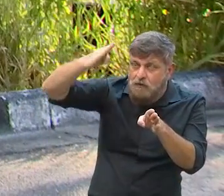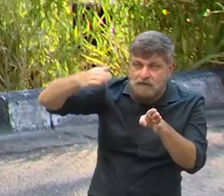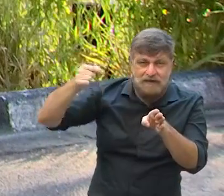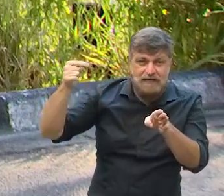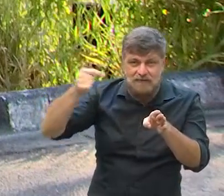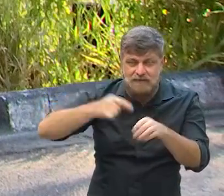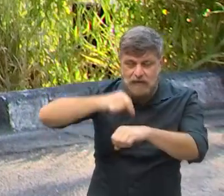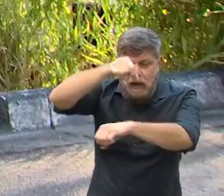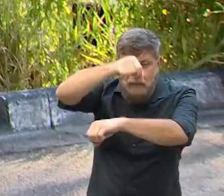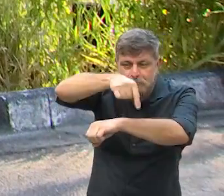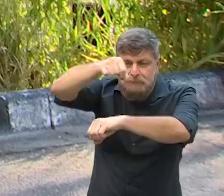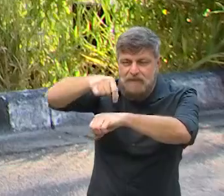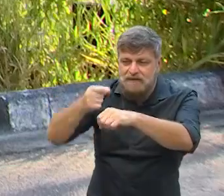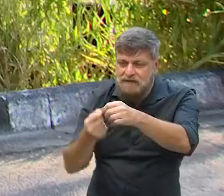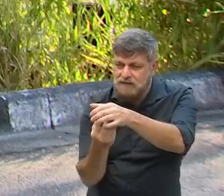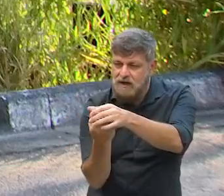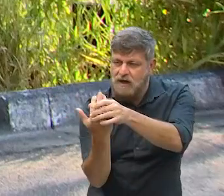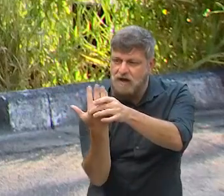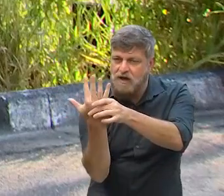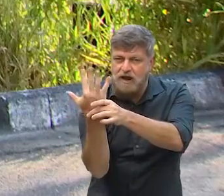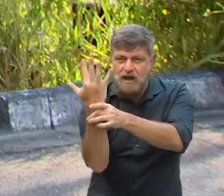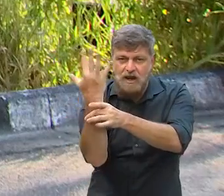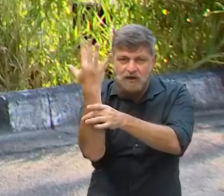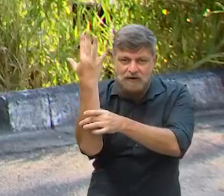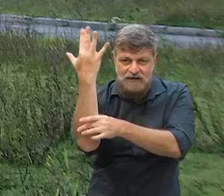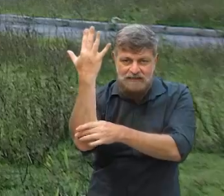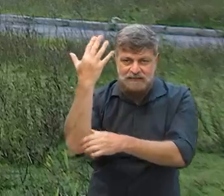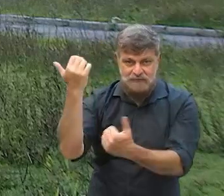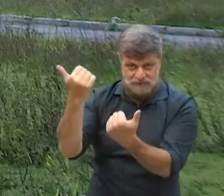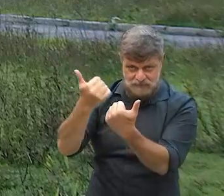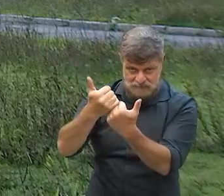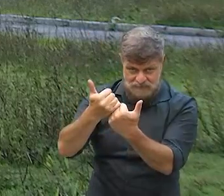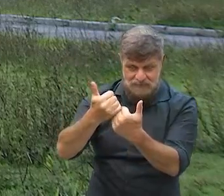para reflorestamento ou para remanescentes de mata.